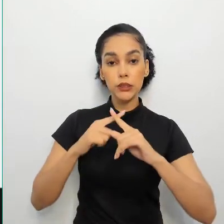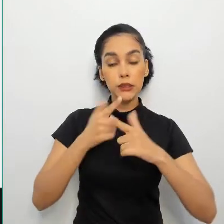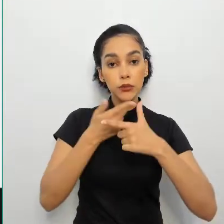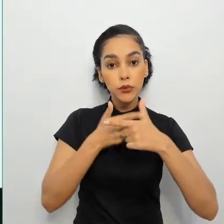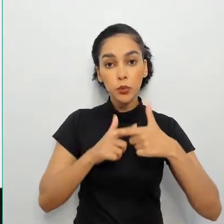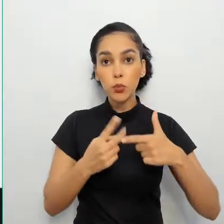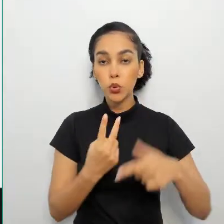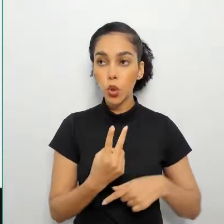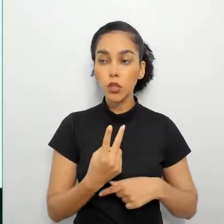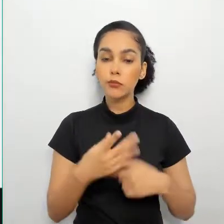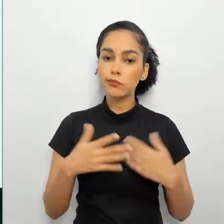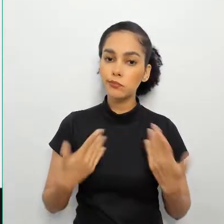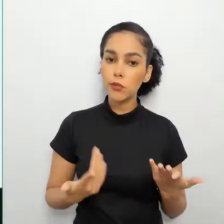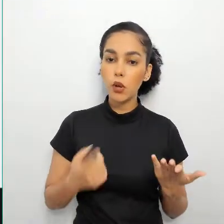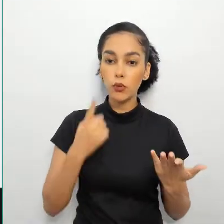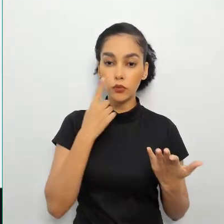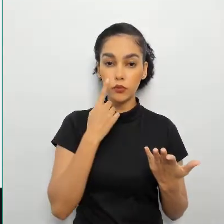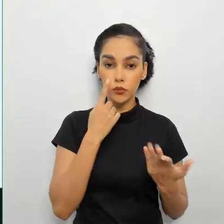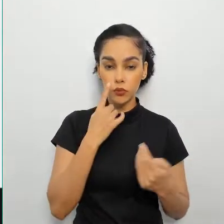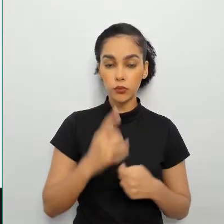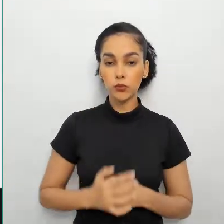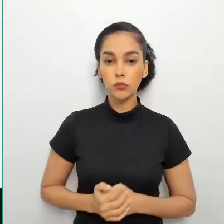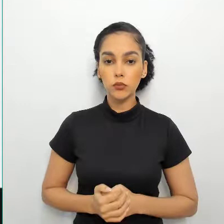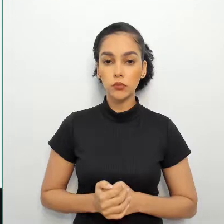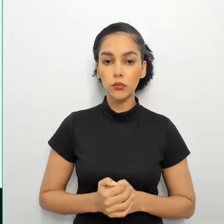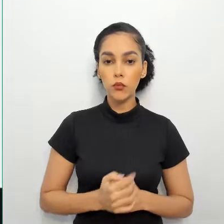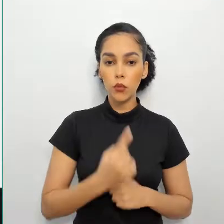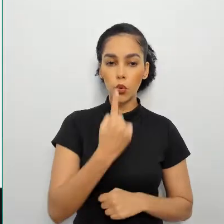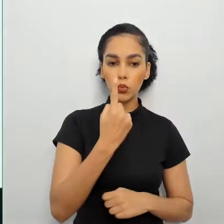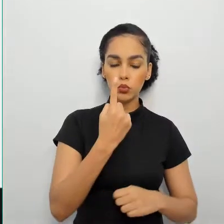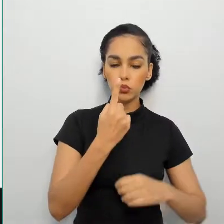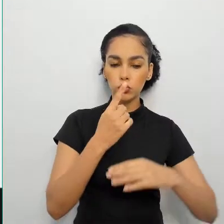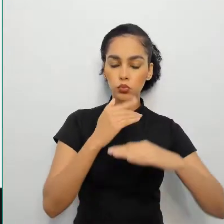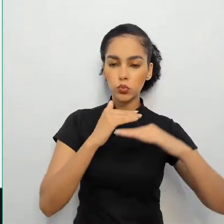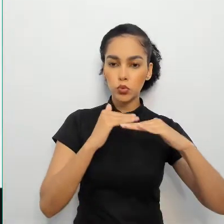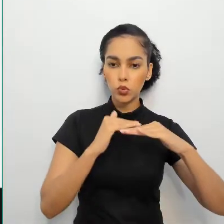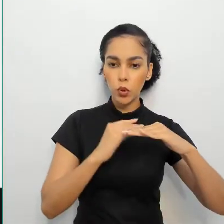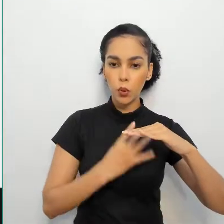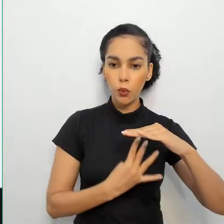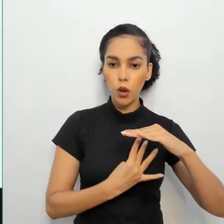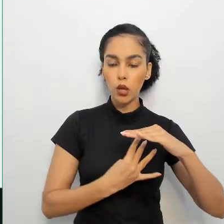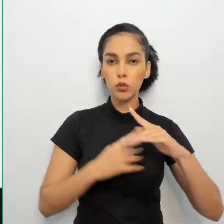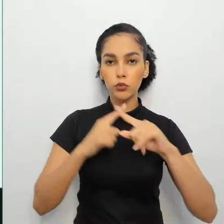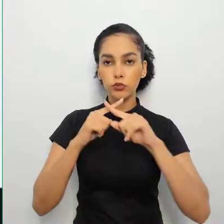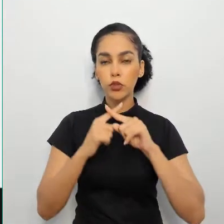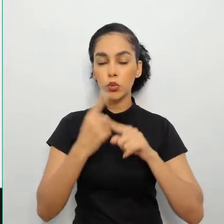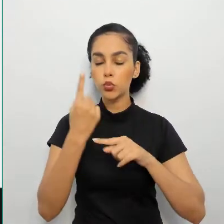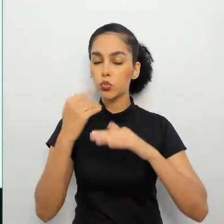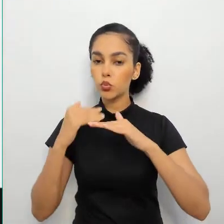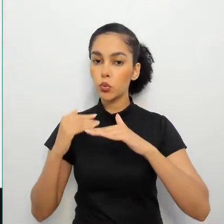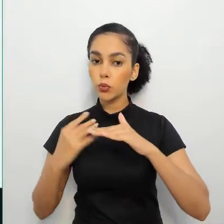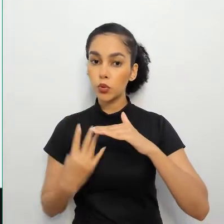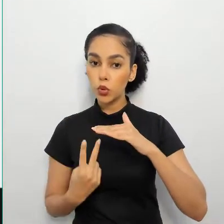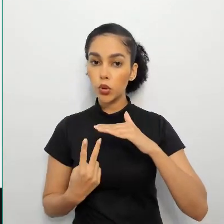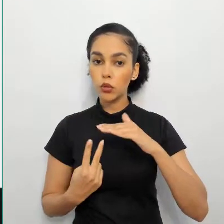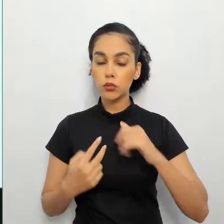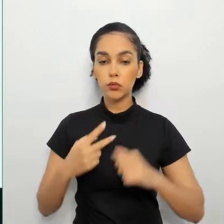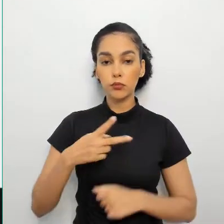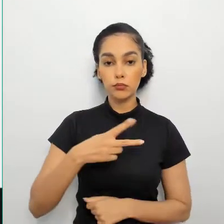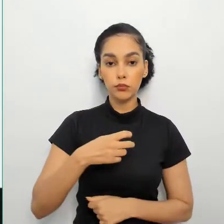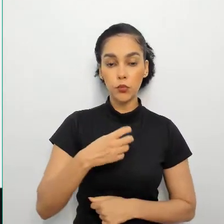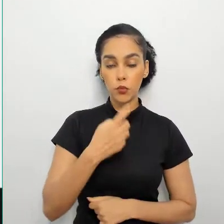coisa que multiplicar por 1 sobre 2, pela fração 1 sobre 2. 1 sobre 4 vezes 1 sobre 2 dá 1 sobre 8.